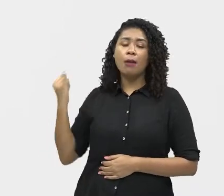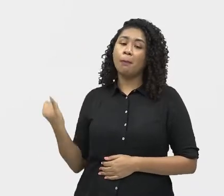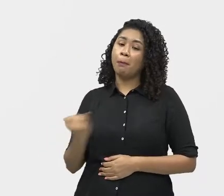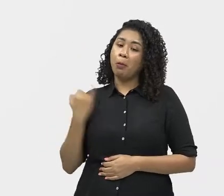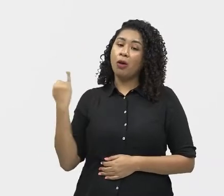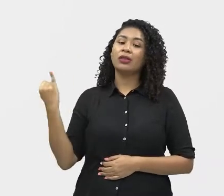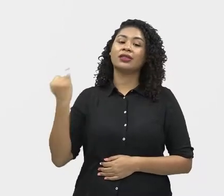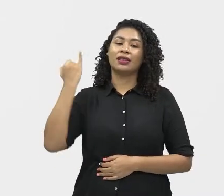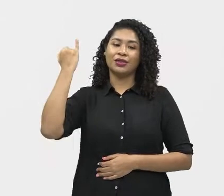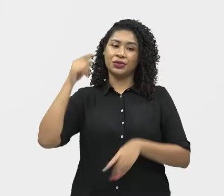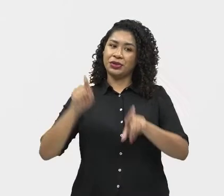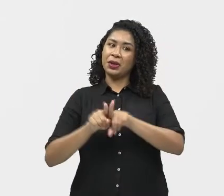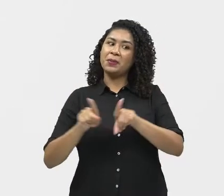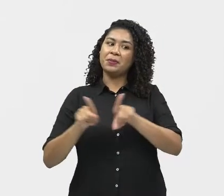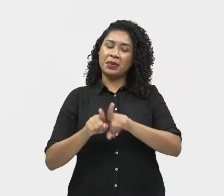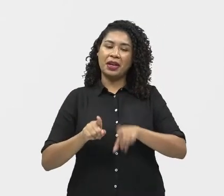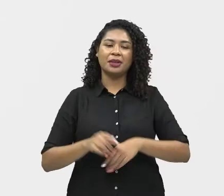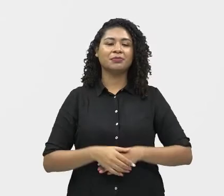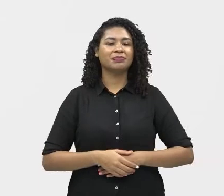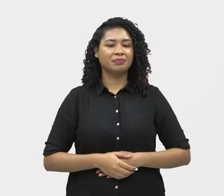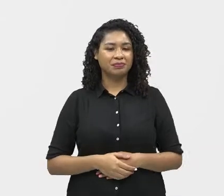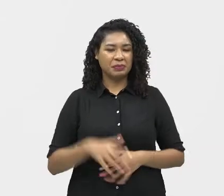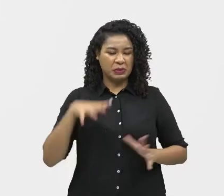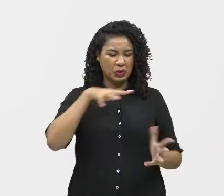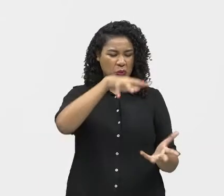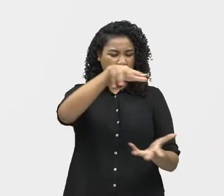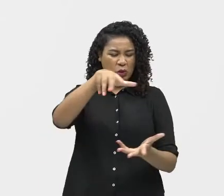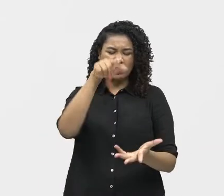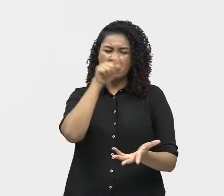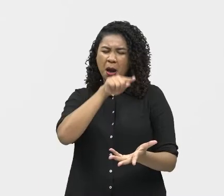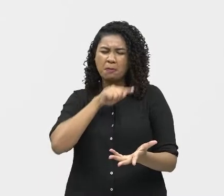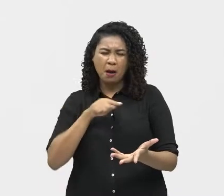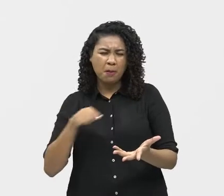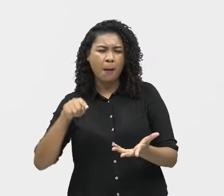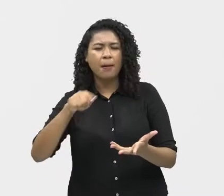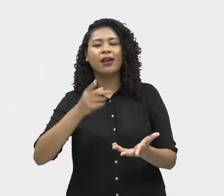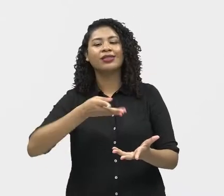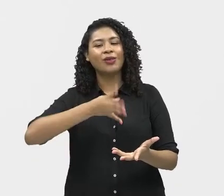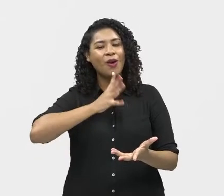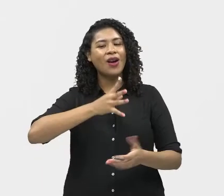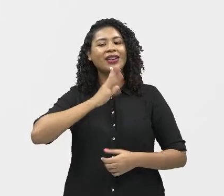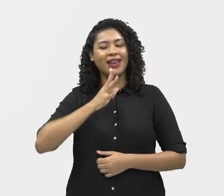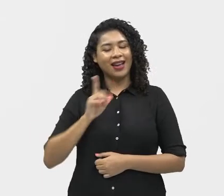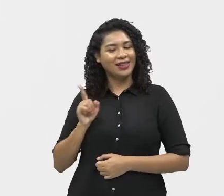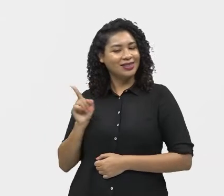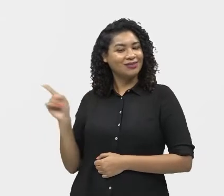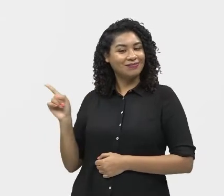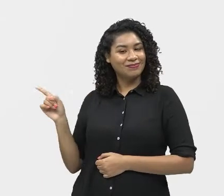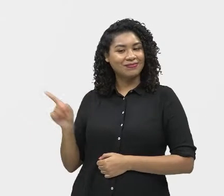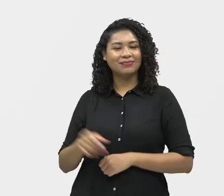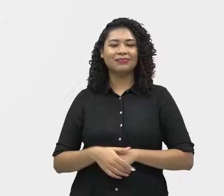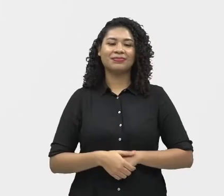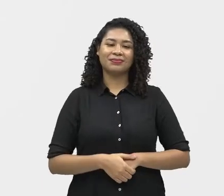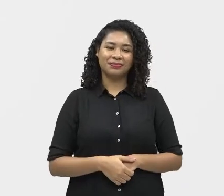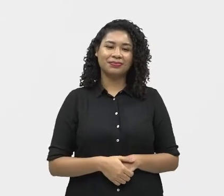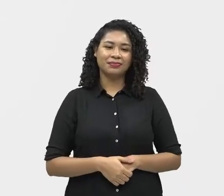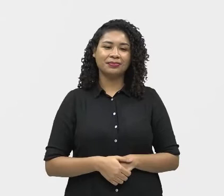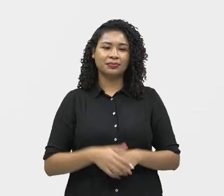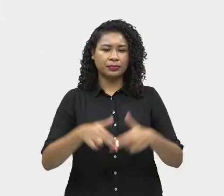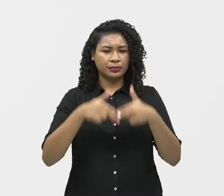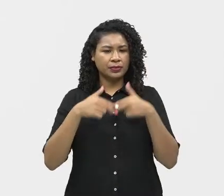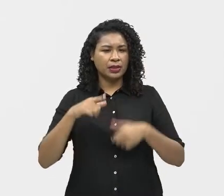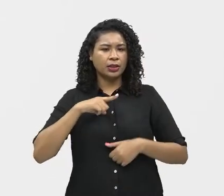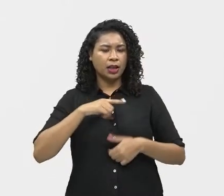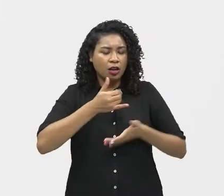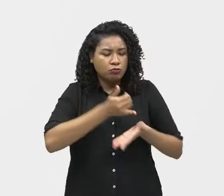importante e ele é conhecido em todo o mundo. Ele acontece lá no município de Parintins. Então, é uma disputa